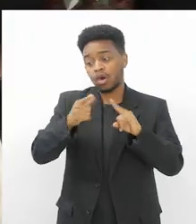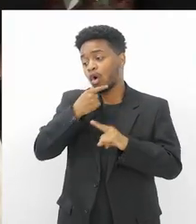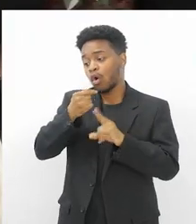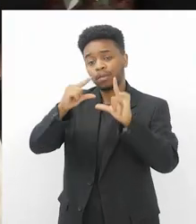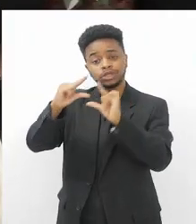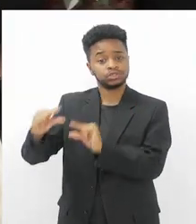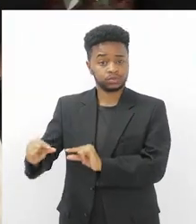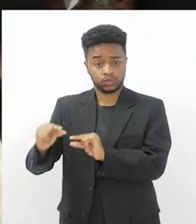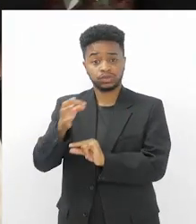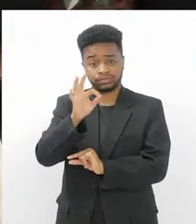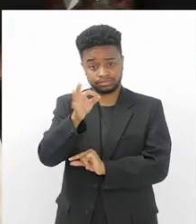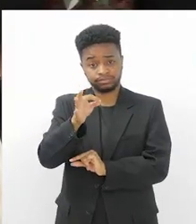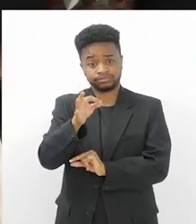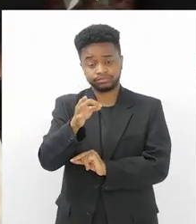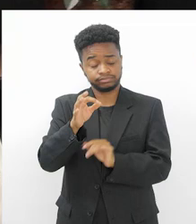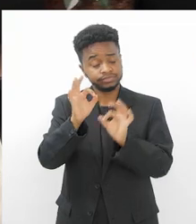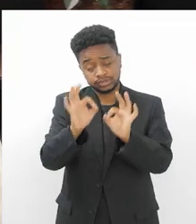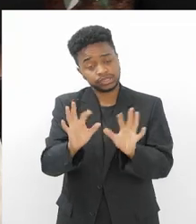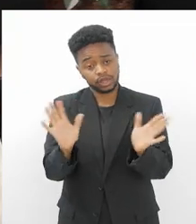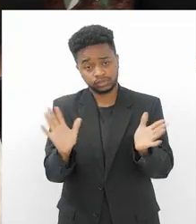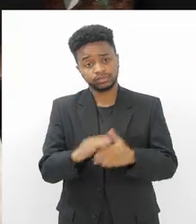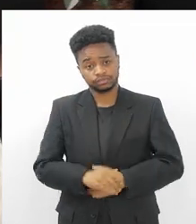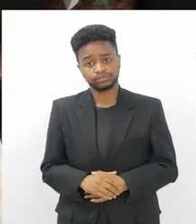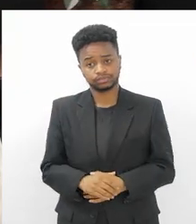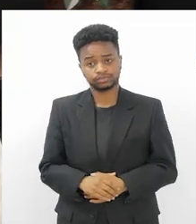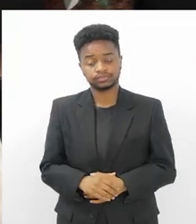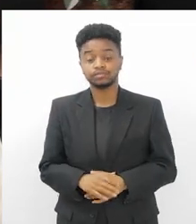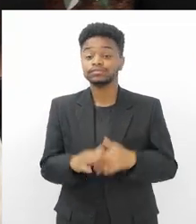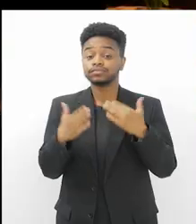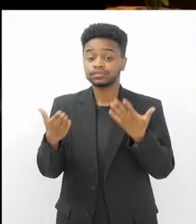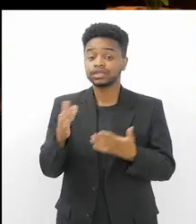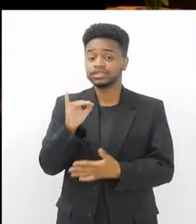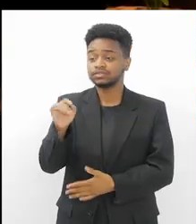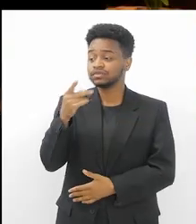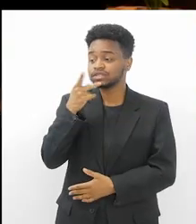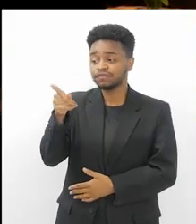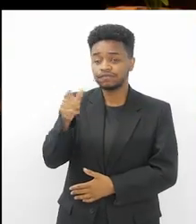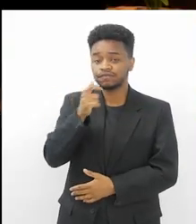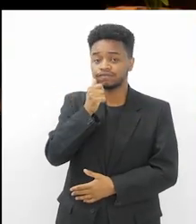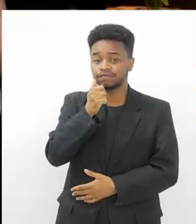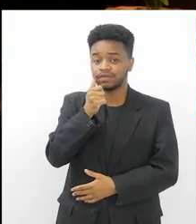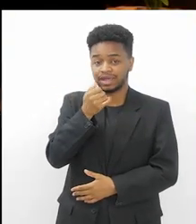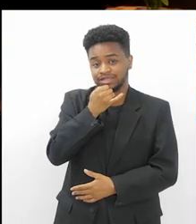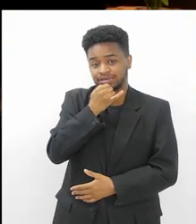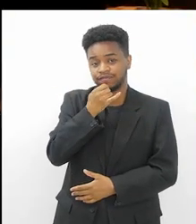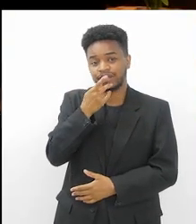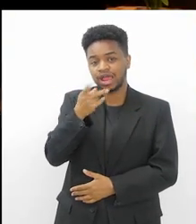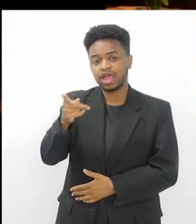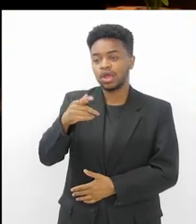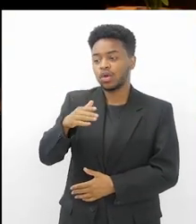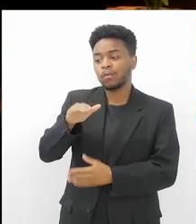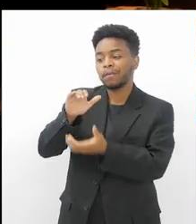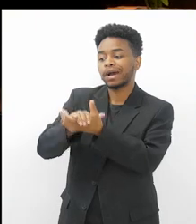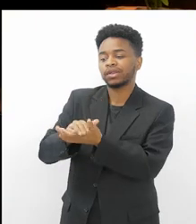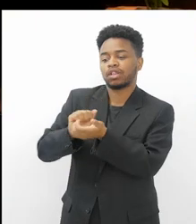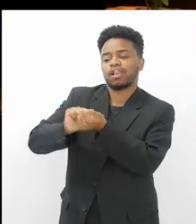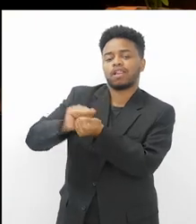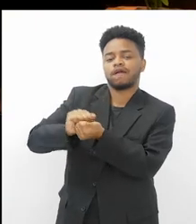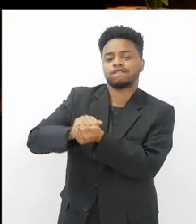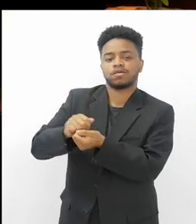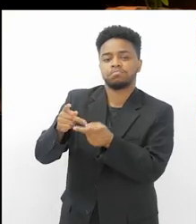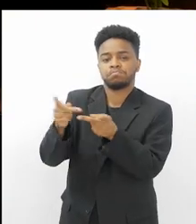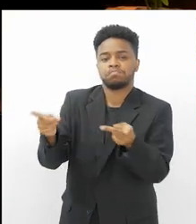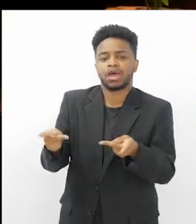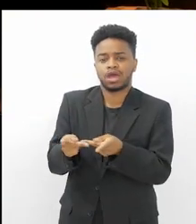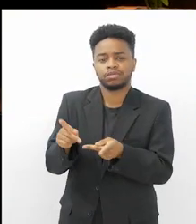mulher acumulou funções e o homem diminuiu funções. É exatamente isso. Então, quando você diz, por exemplo, que seu marido lava a louça,